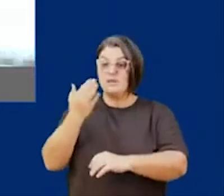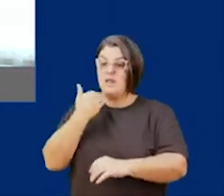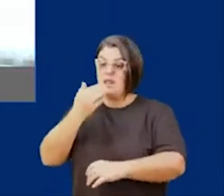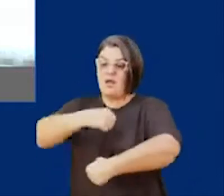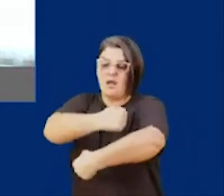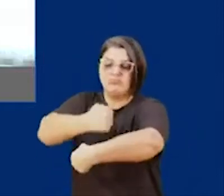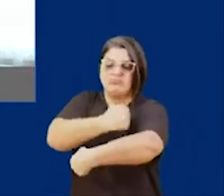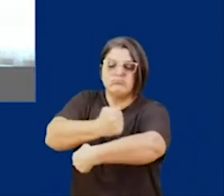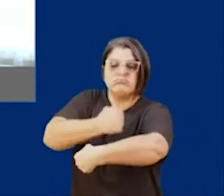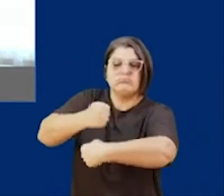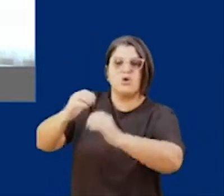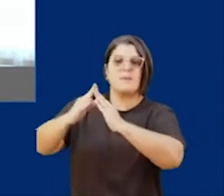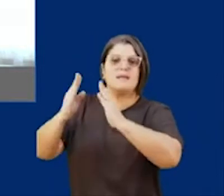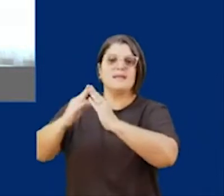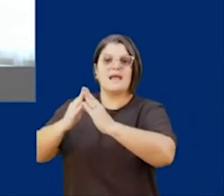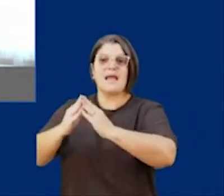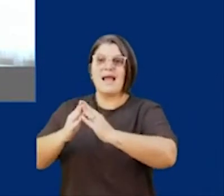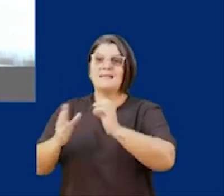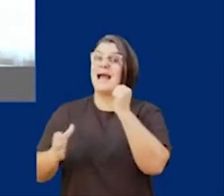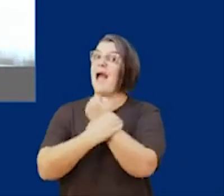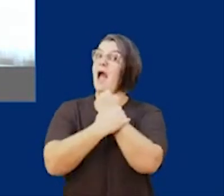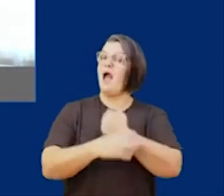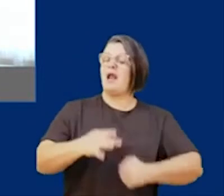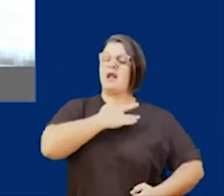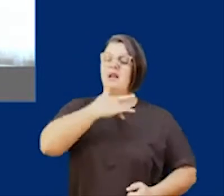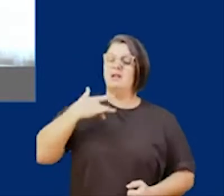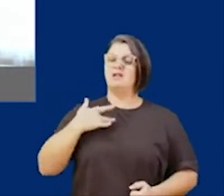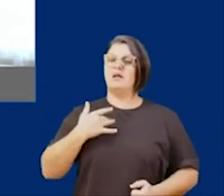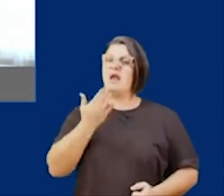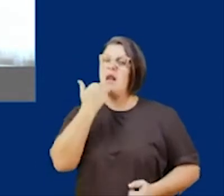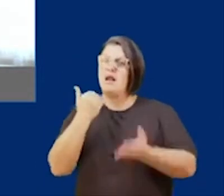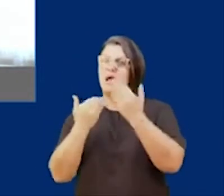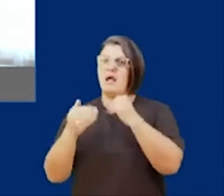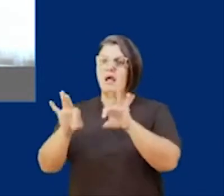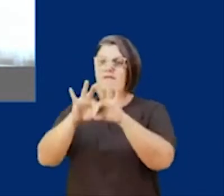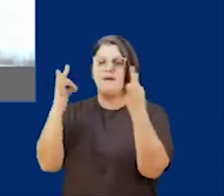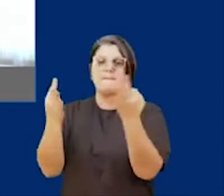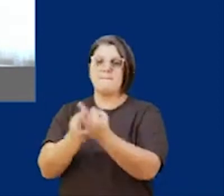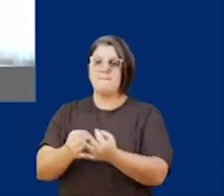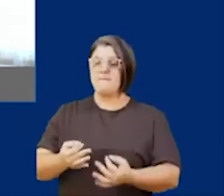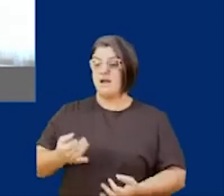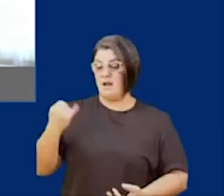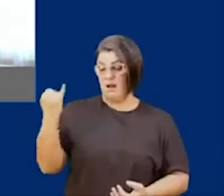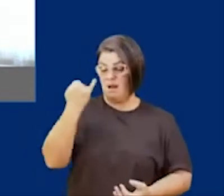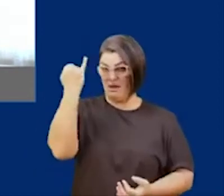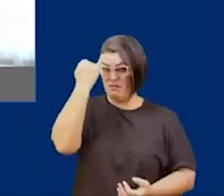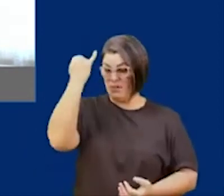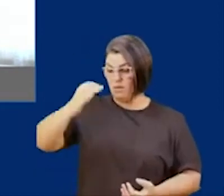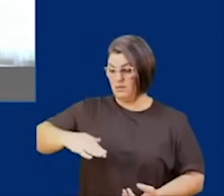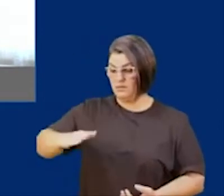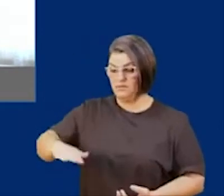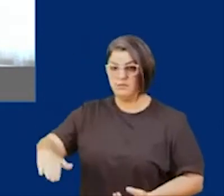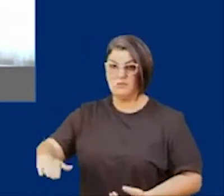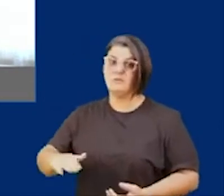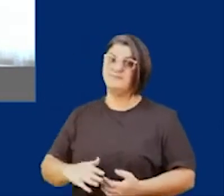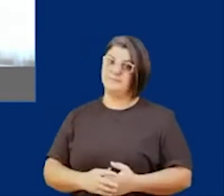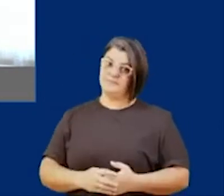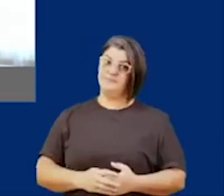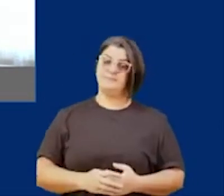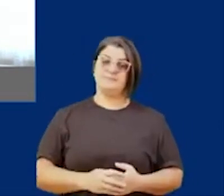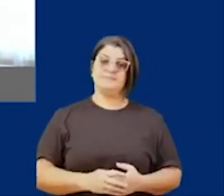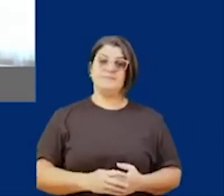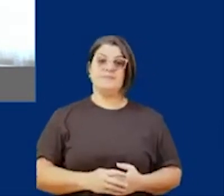a alimentação saudável no dia a dia, para qualquer família. E para a família que tem criança pequena, mais ainda. Então, isso é um